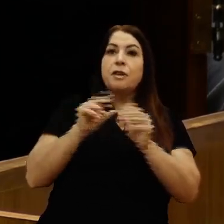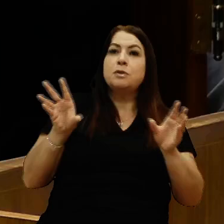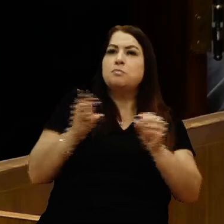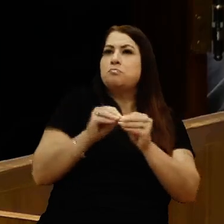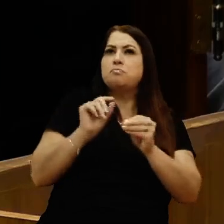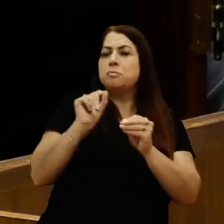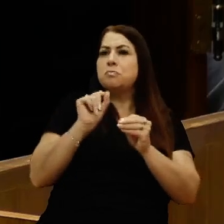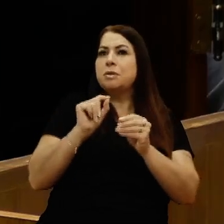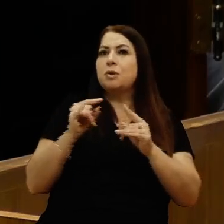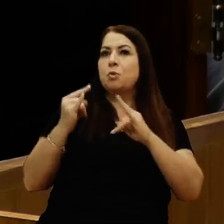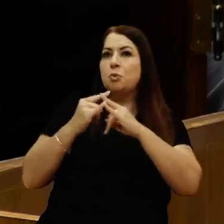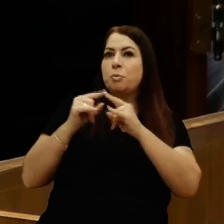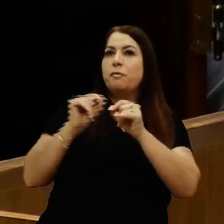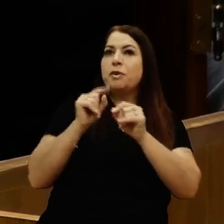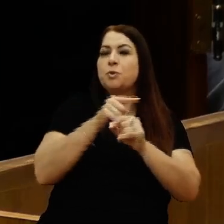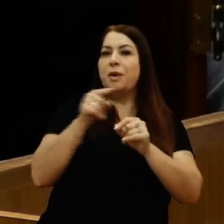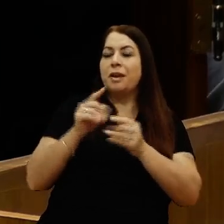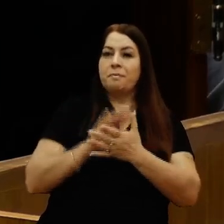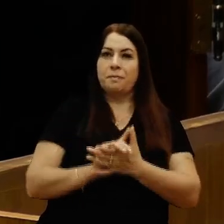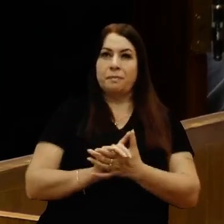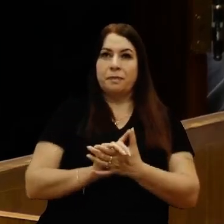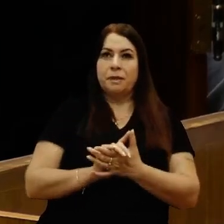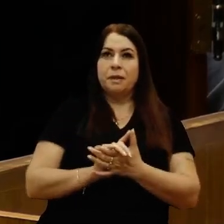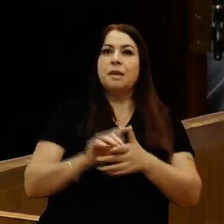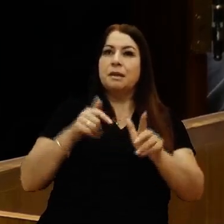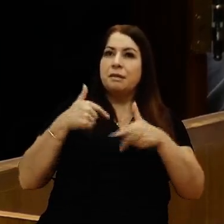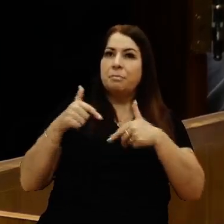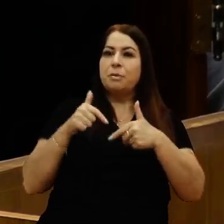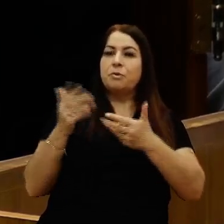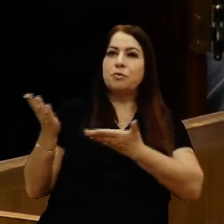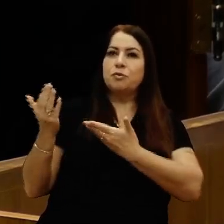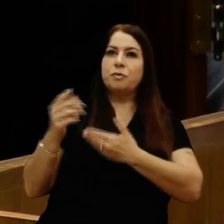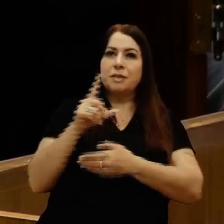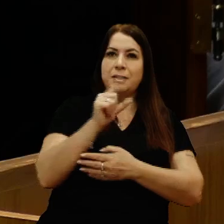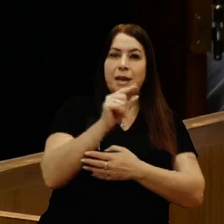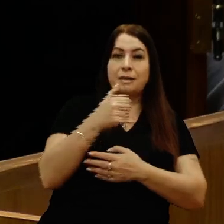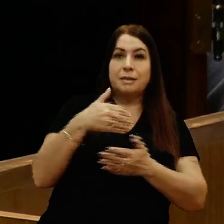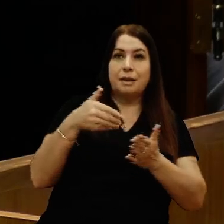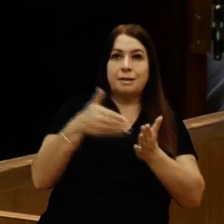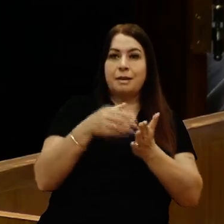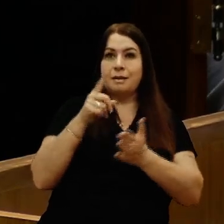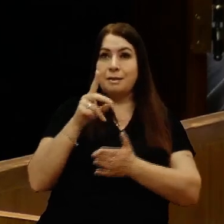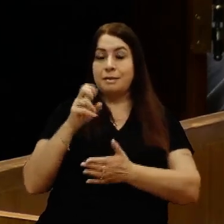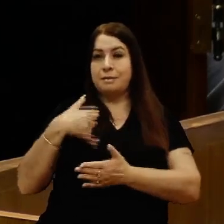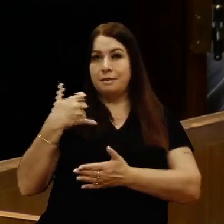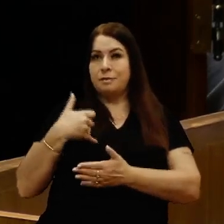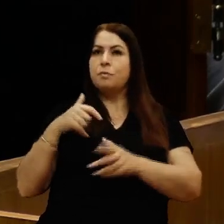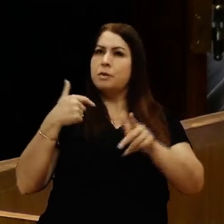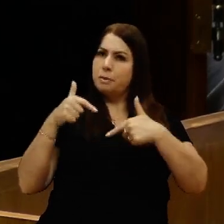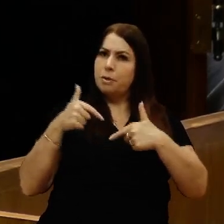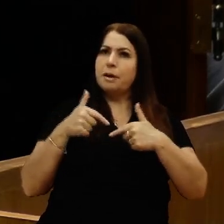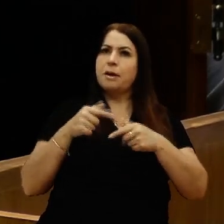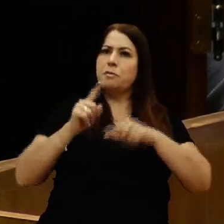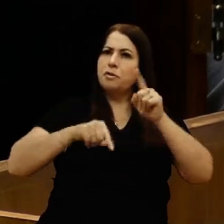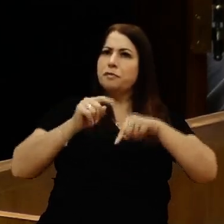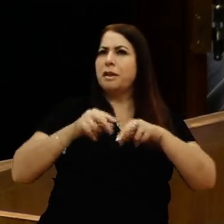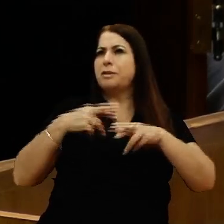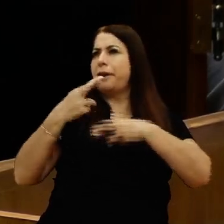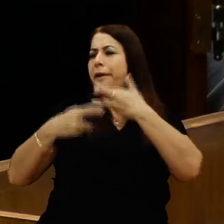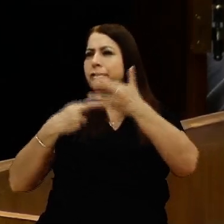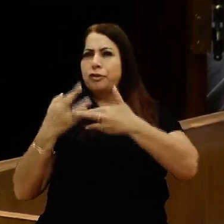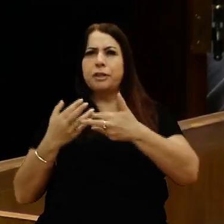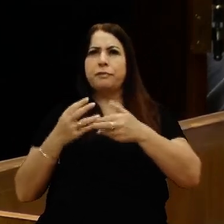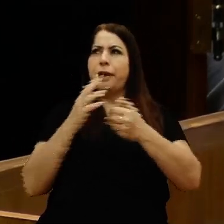clubes? O Clube de Desbravadores, ele trabalha com adolescentes de 10 a 15 anos e vai trabalhar com atividades recreativas, atividades